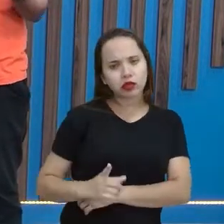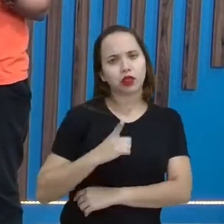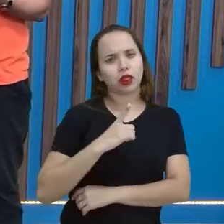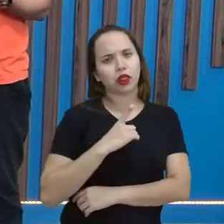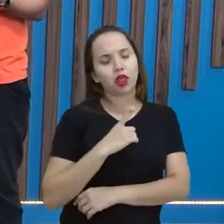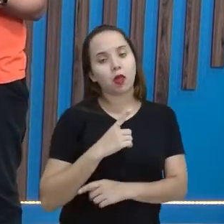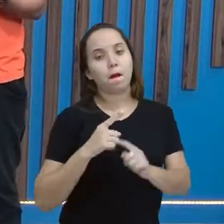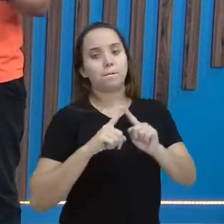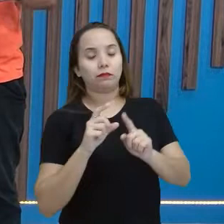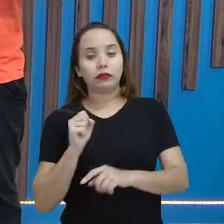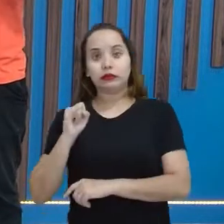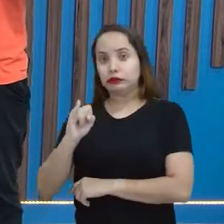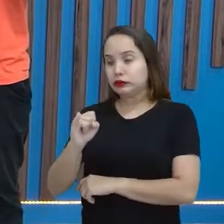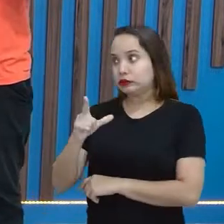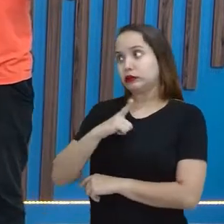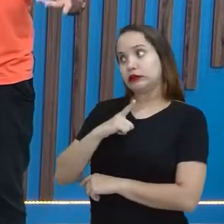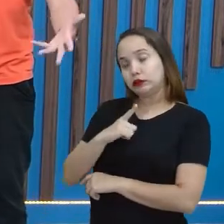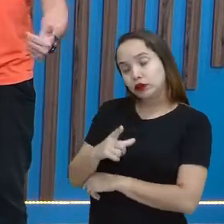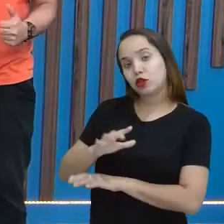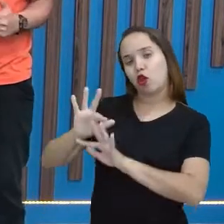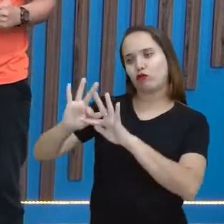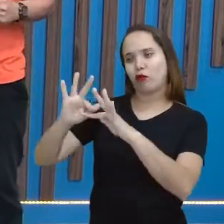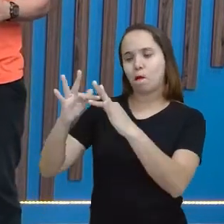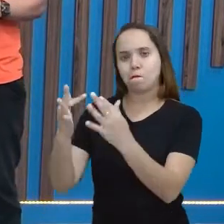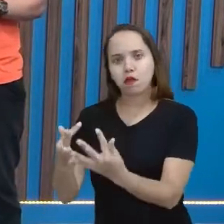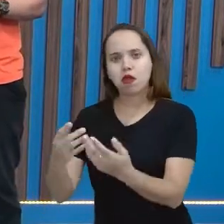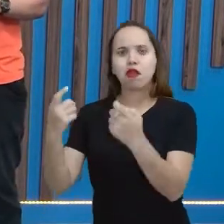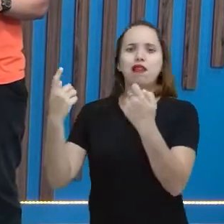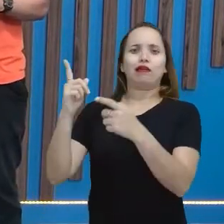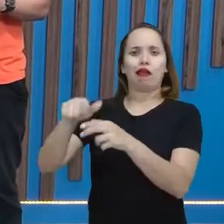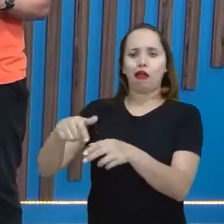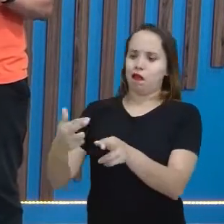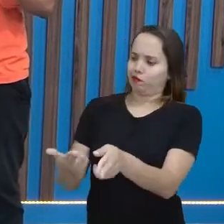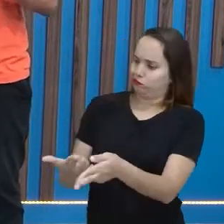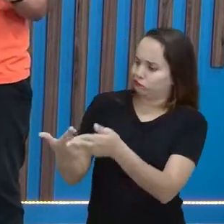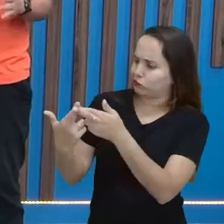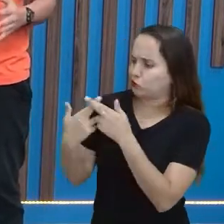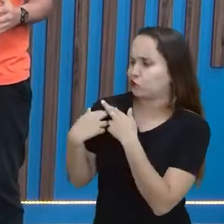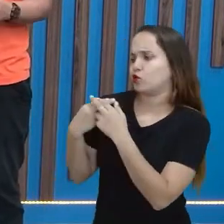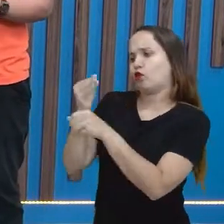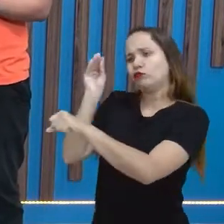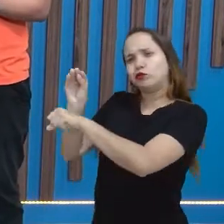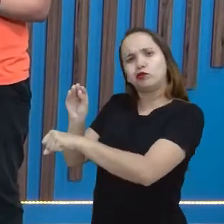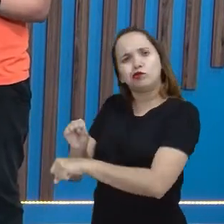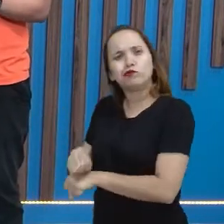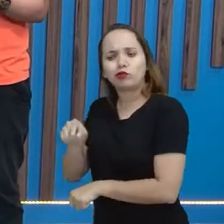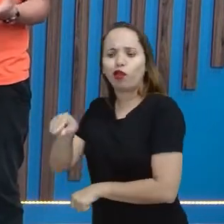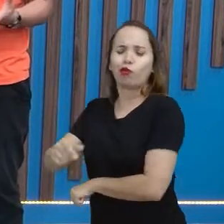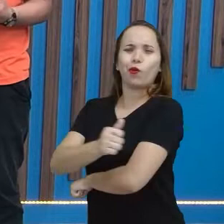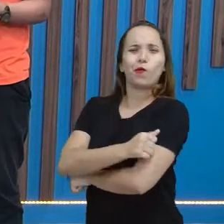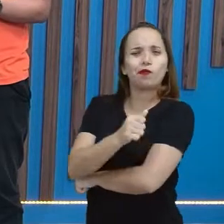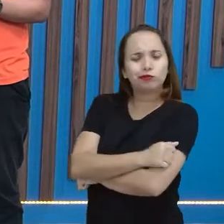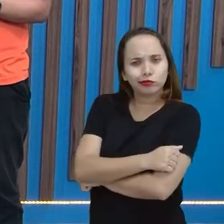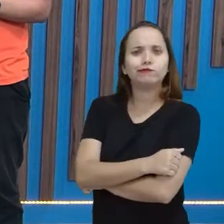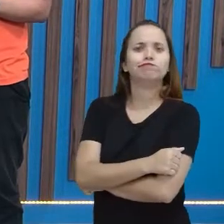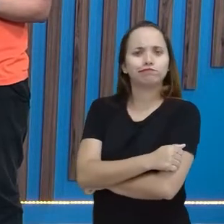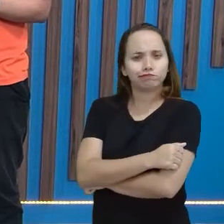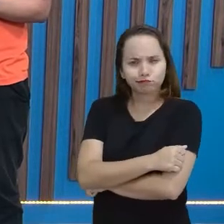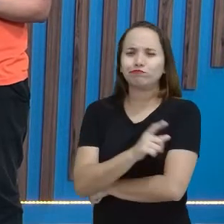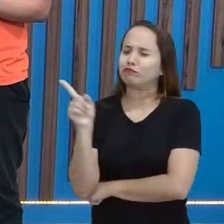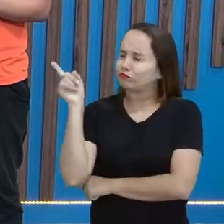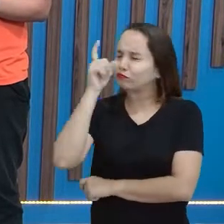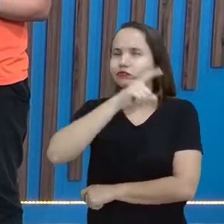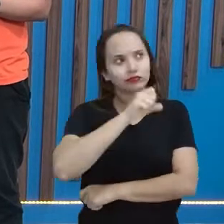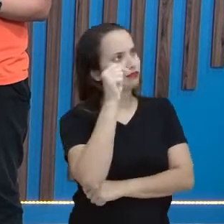se encarregar de fazer o transporte, Sim. né? De cuidar mesmo, assim, da pessoa, né?